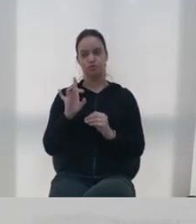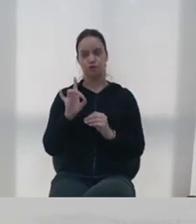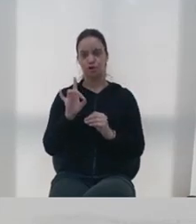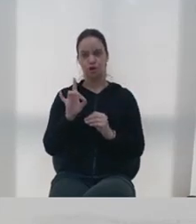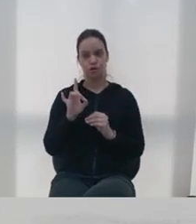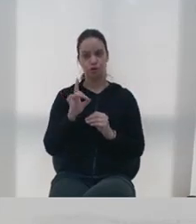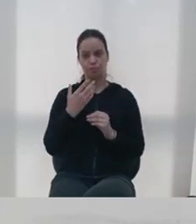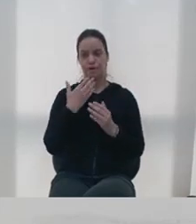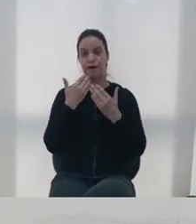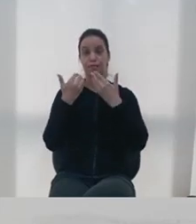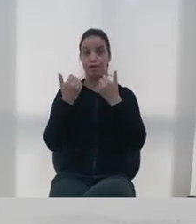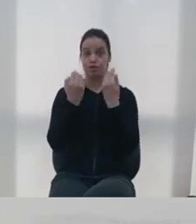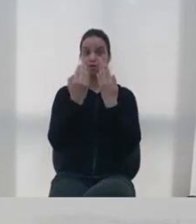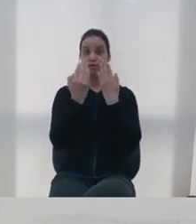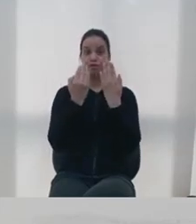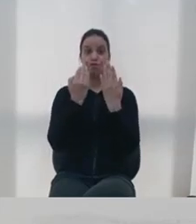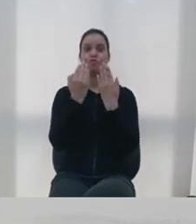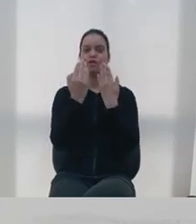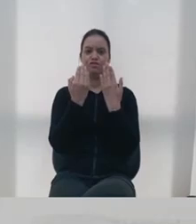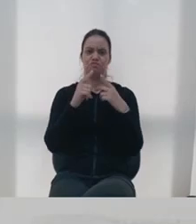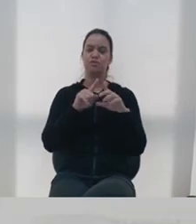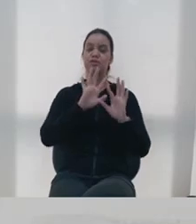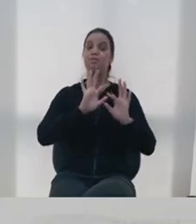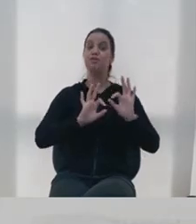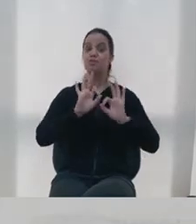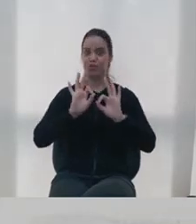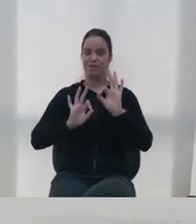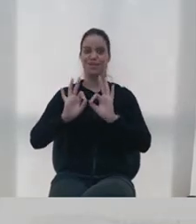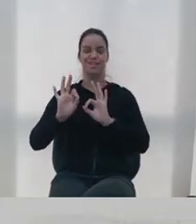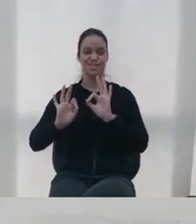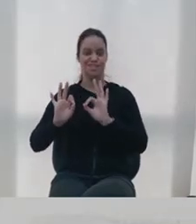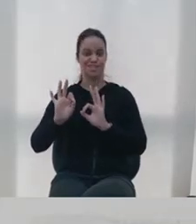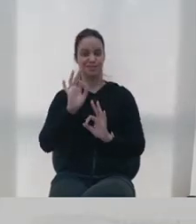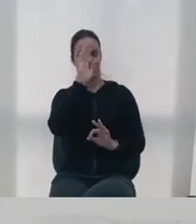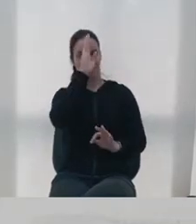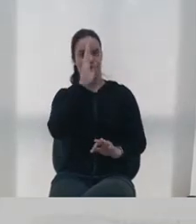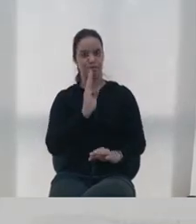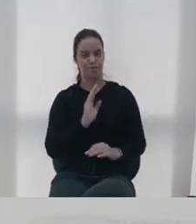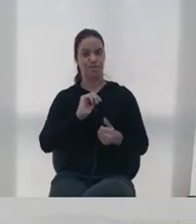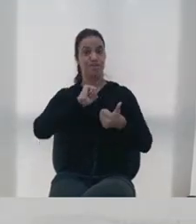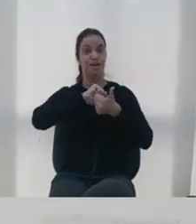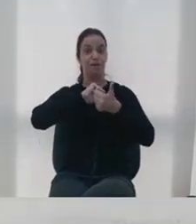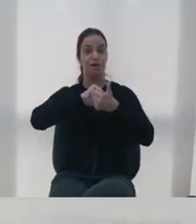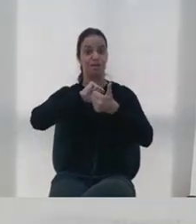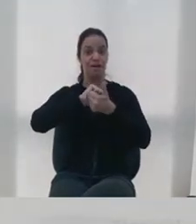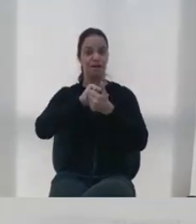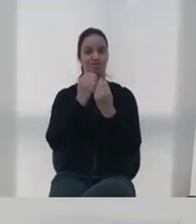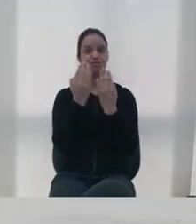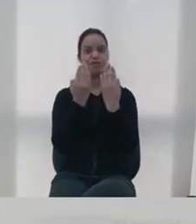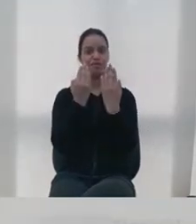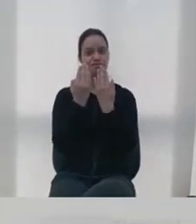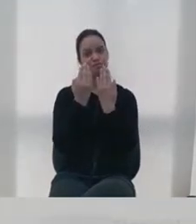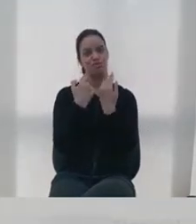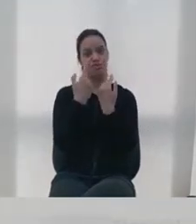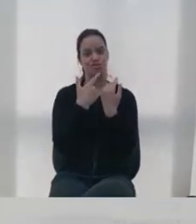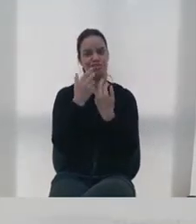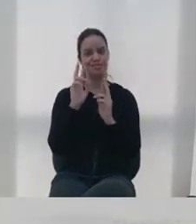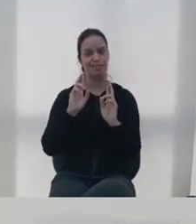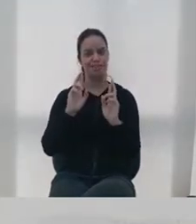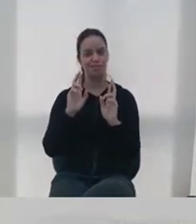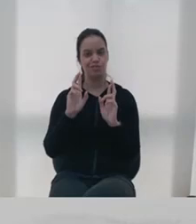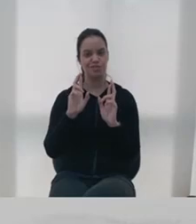dessa gestão em termos de organização e priorização da qualidade daquilo que a gente presta à população, como eu disse